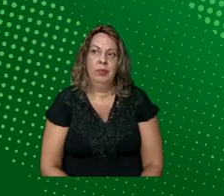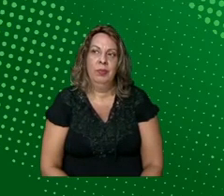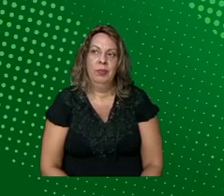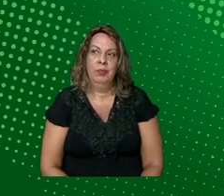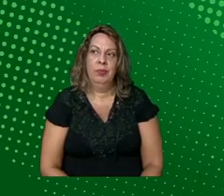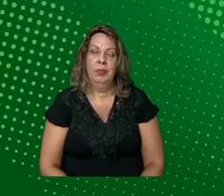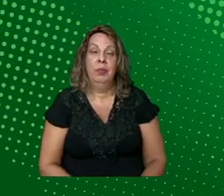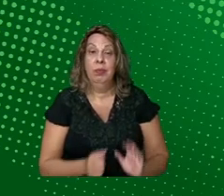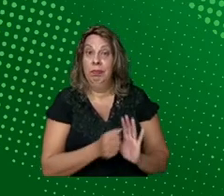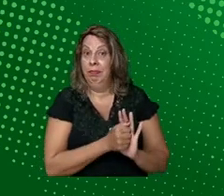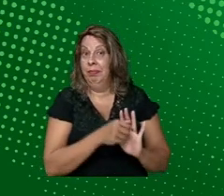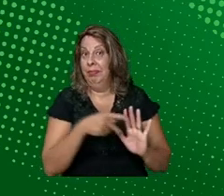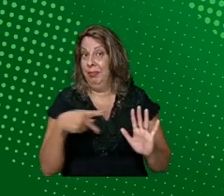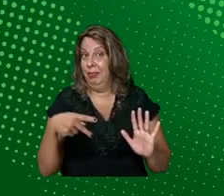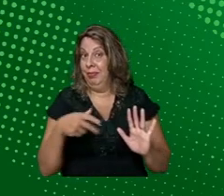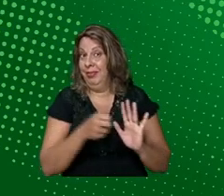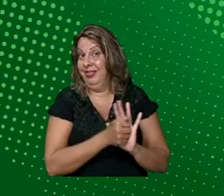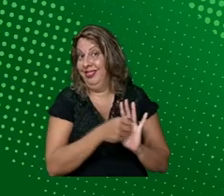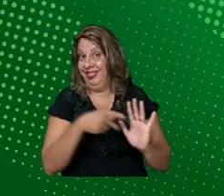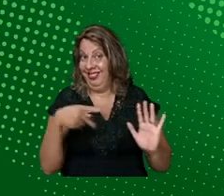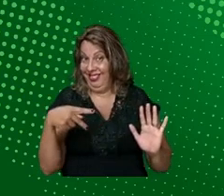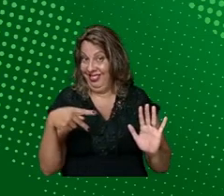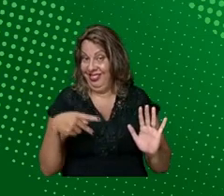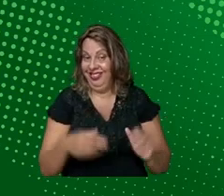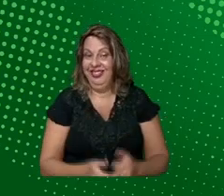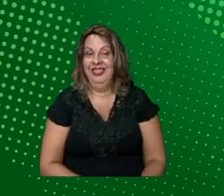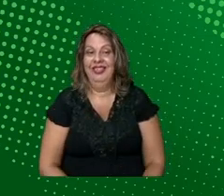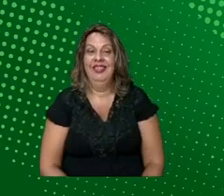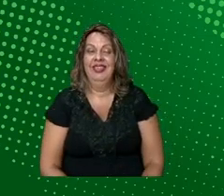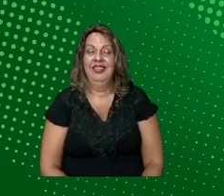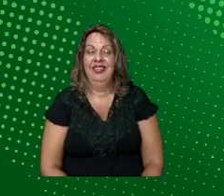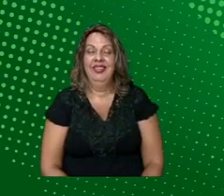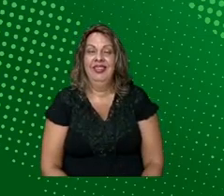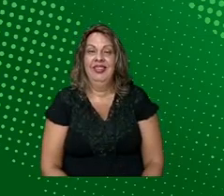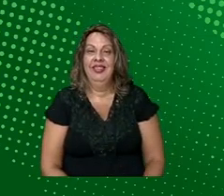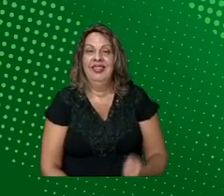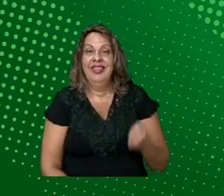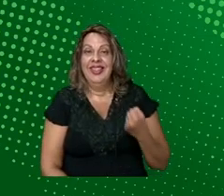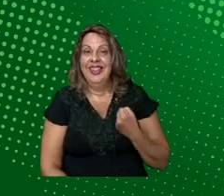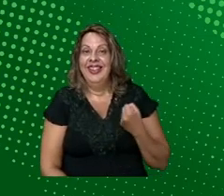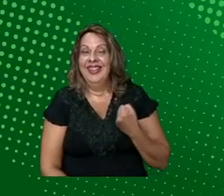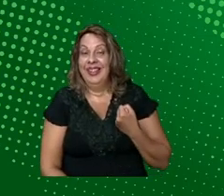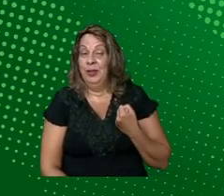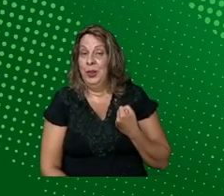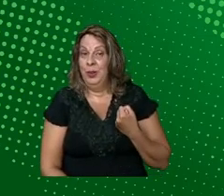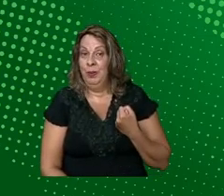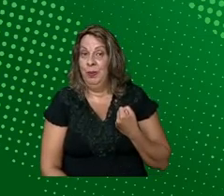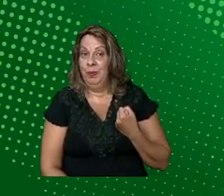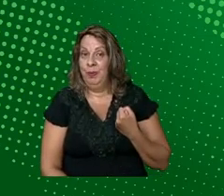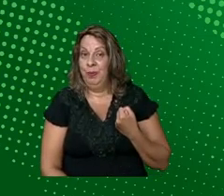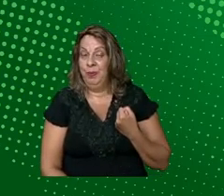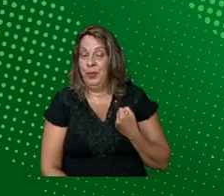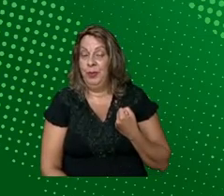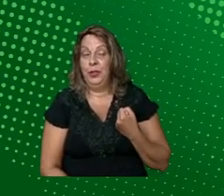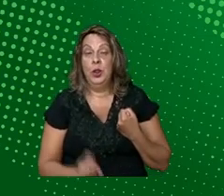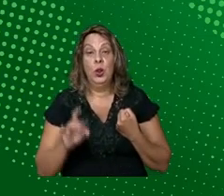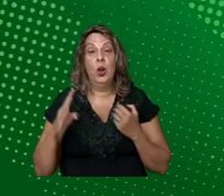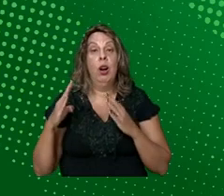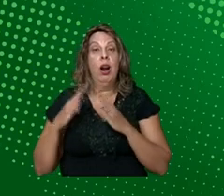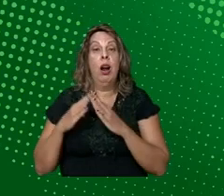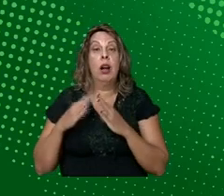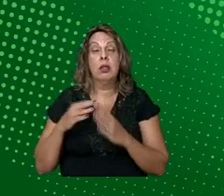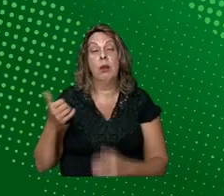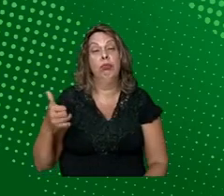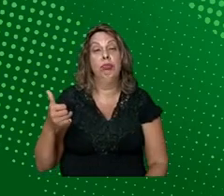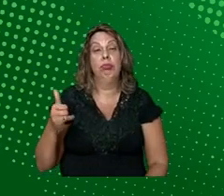Tá ouvindo o barulhinho? Tô ouvindo. É digital, é pelo aplicativo, sem sair de casa, na palma da mão, pelo telefone,